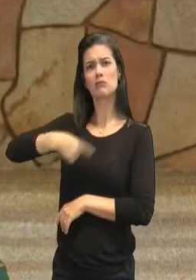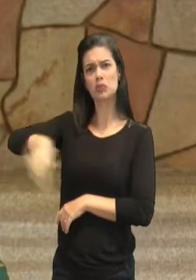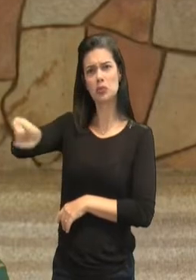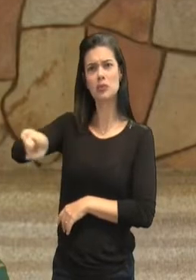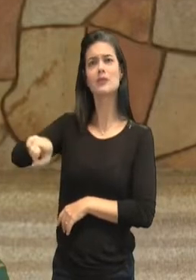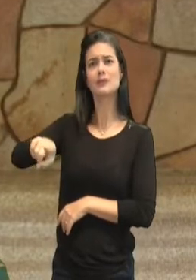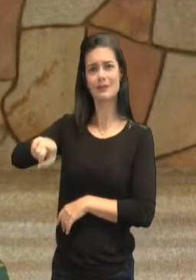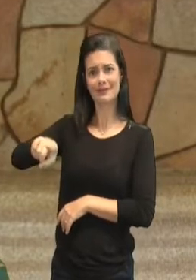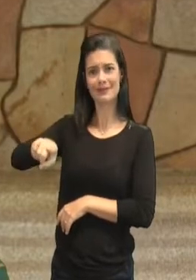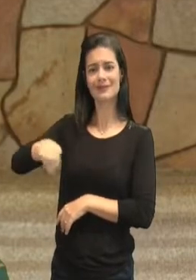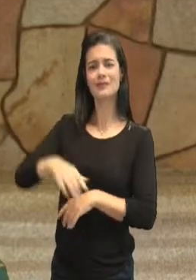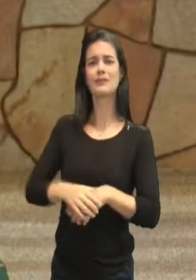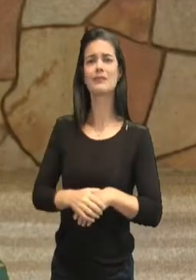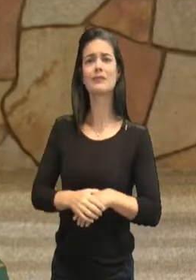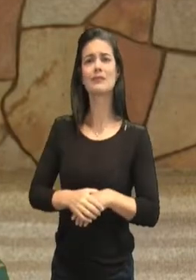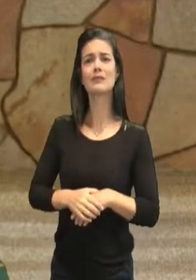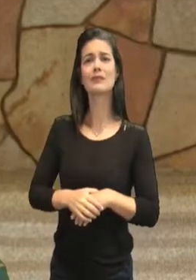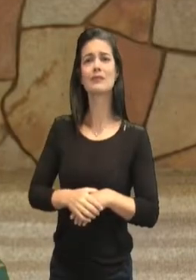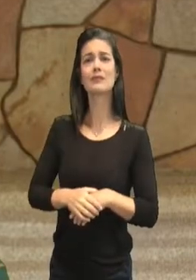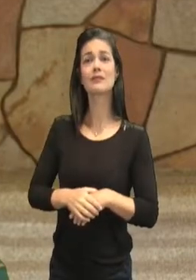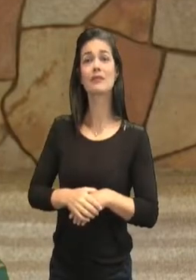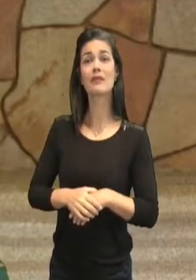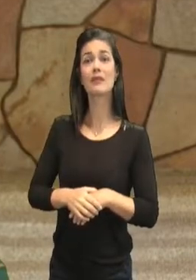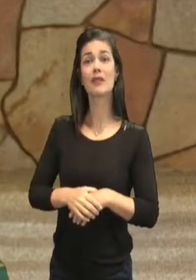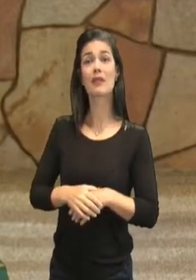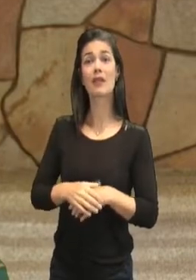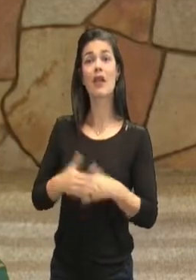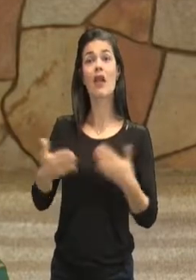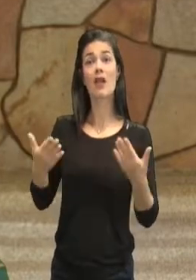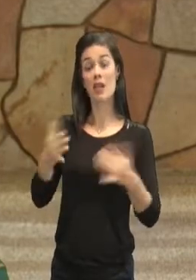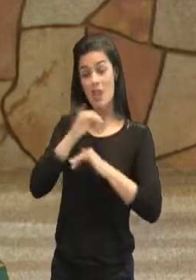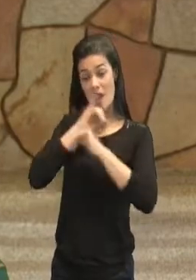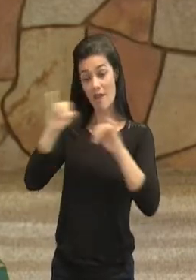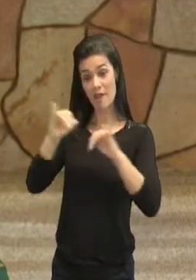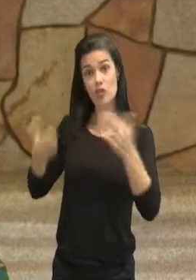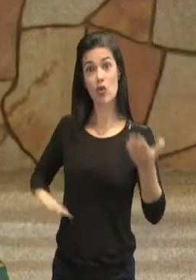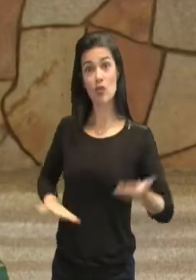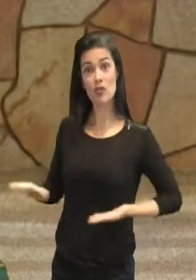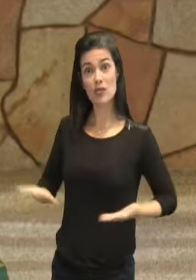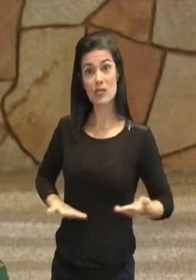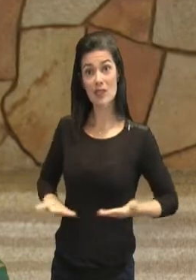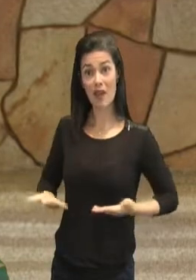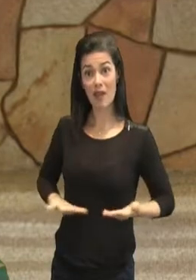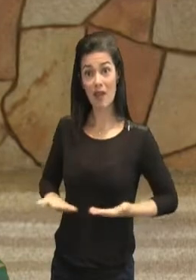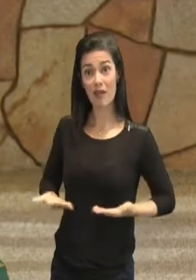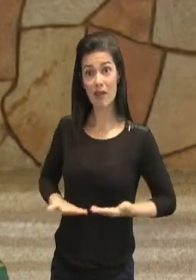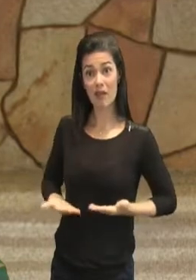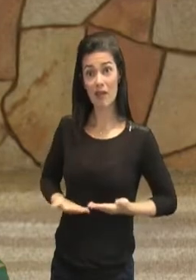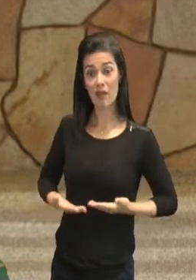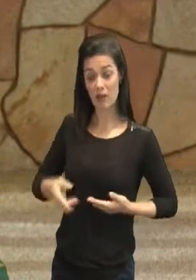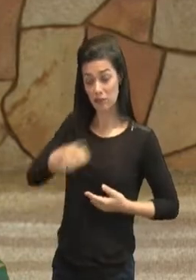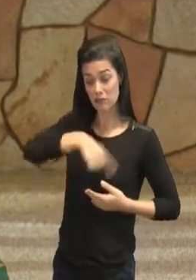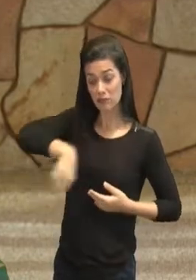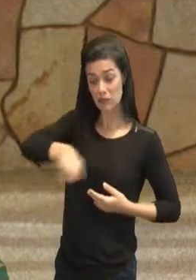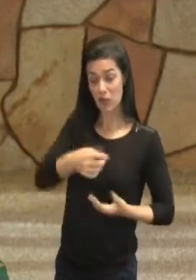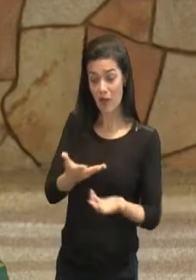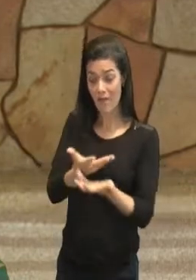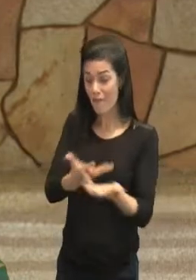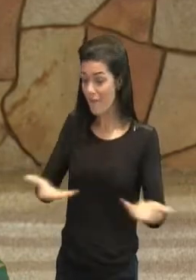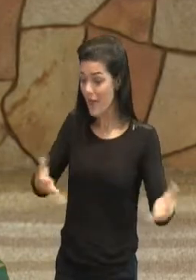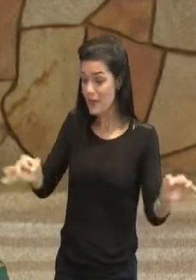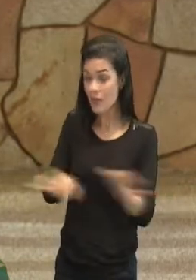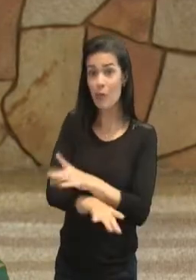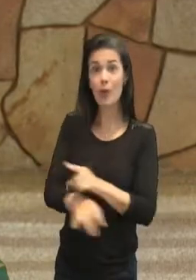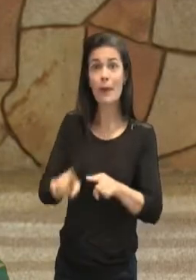cidade. Então disse aos seus servos, está pronta a festa, mas os convidados não eram dignos. Ide, pois, para